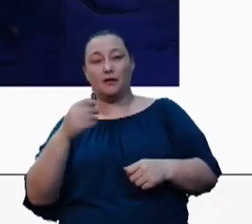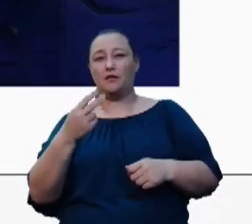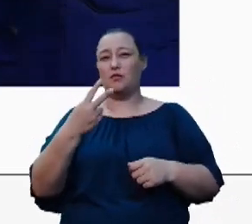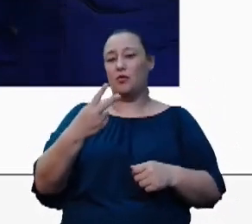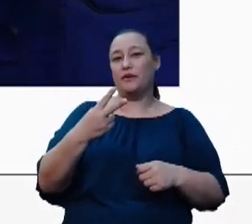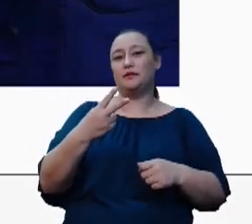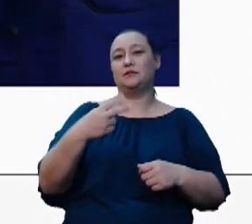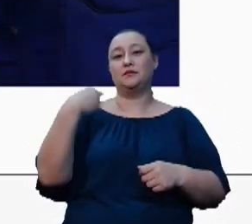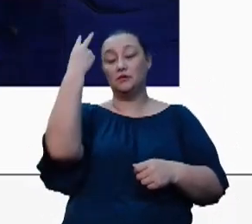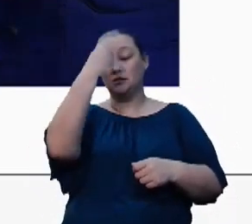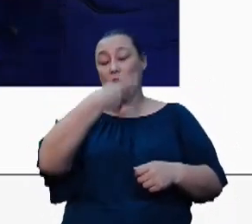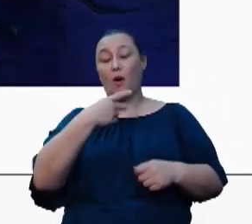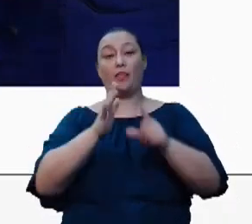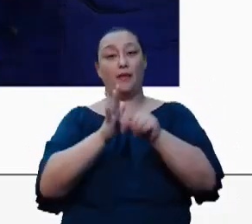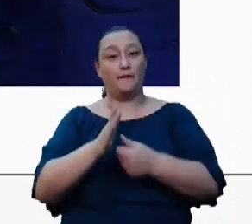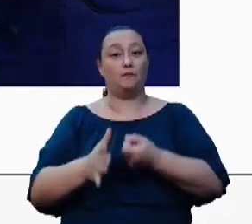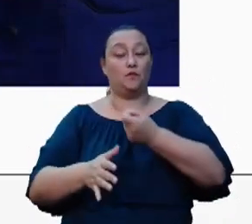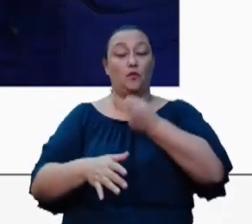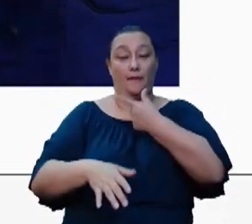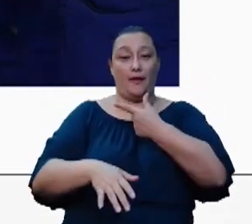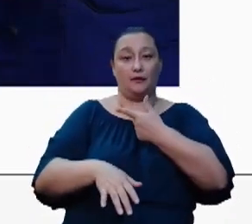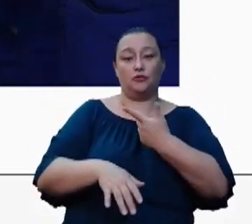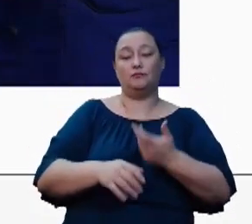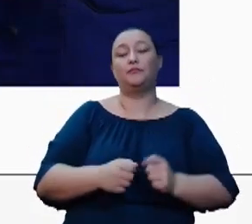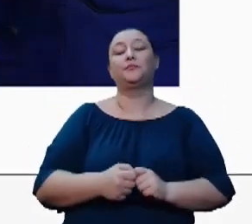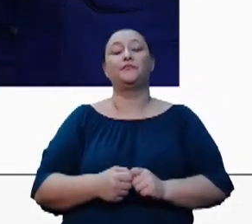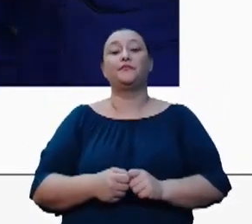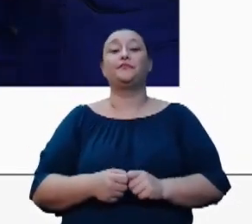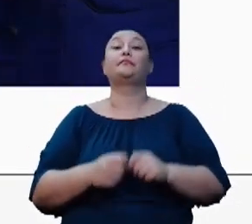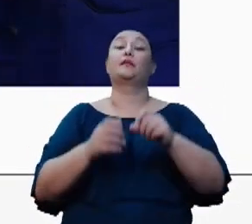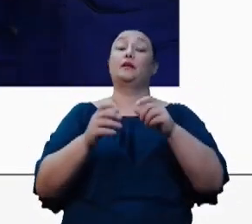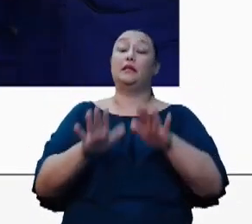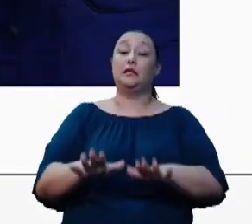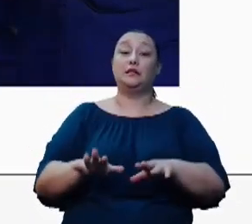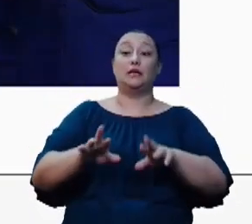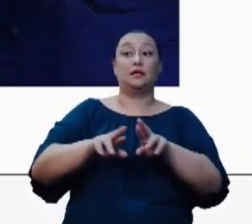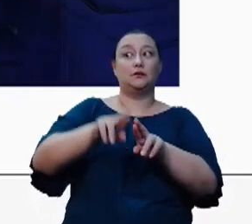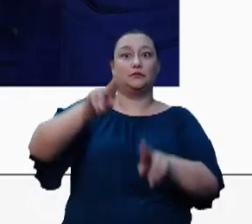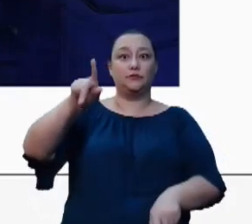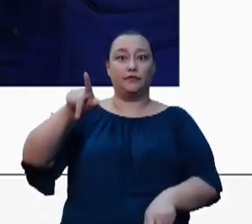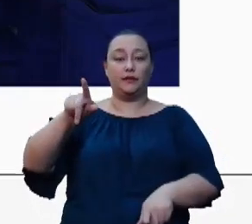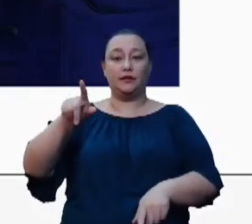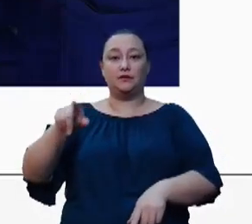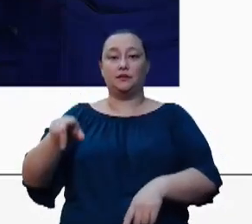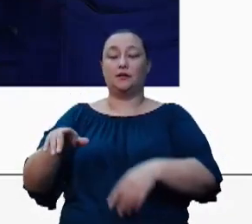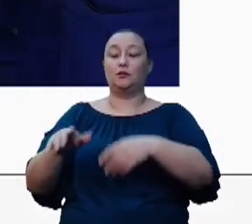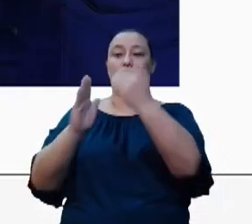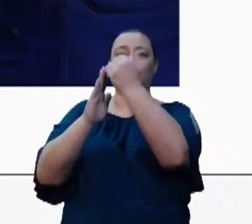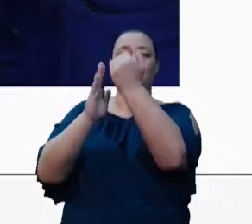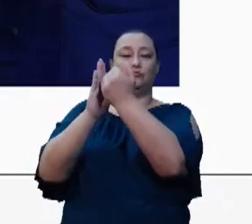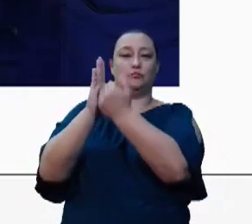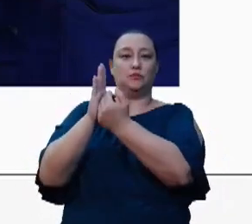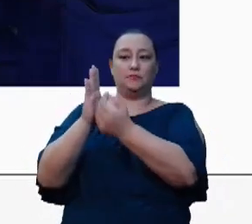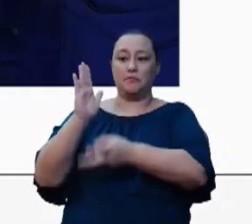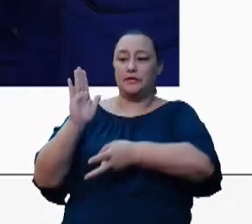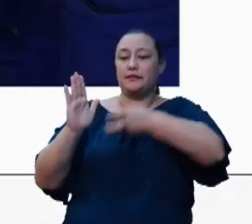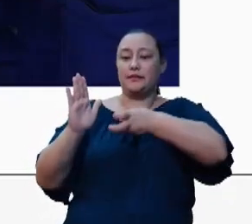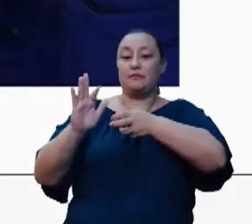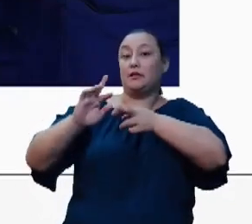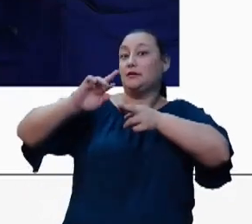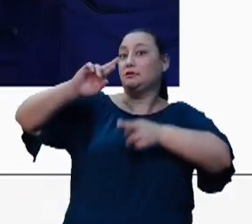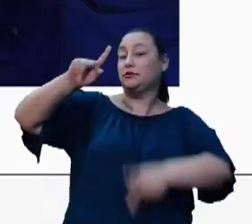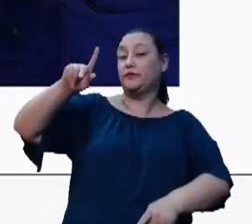após a administração do baclofeno. E quando as diferenças na pontuação são significativas ou